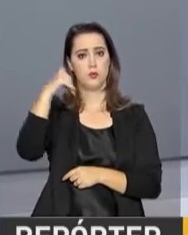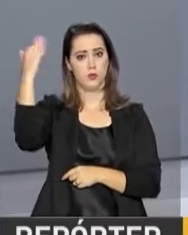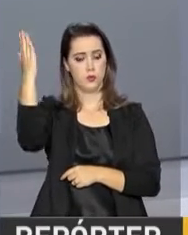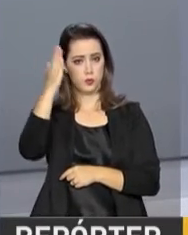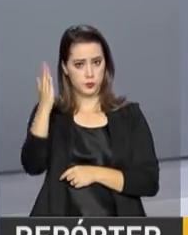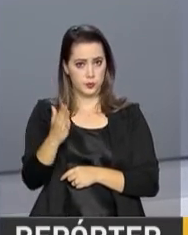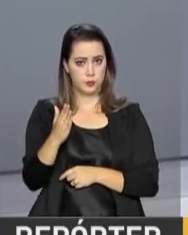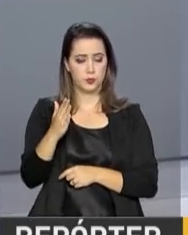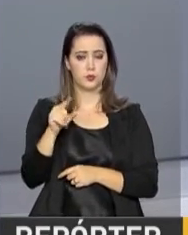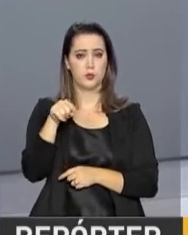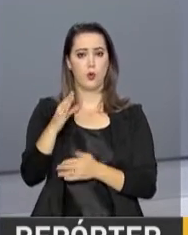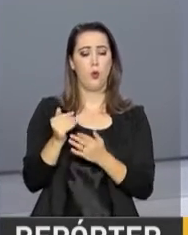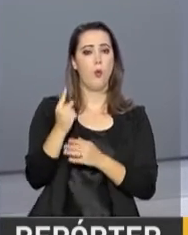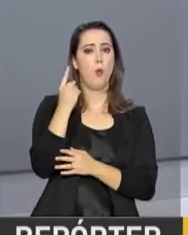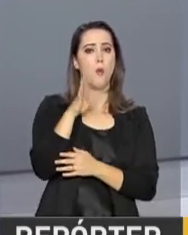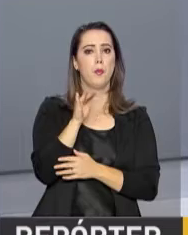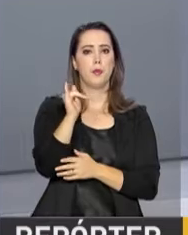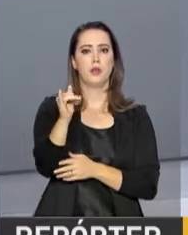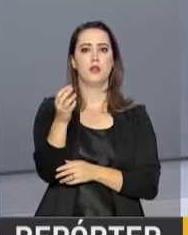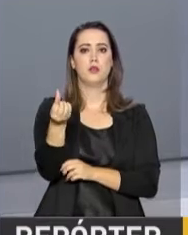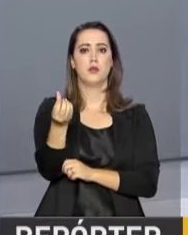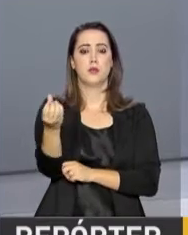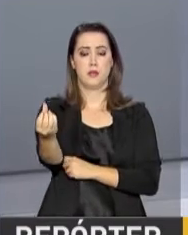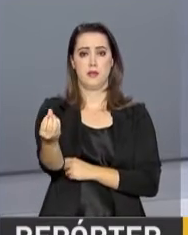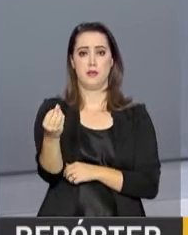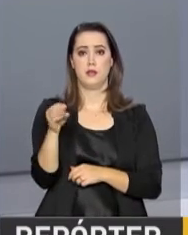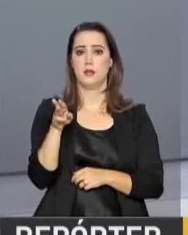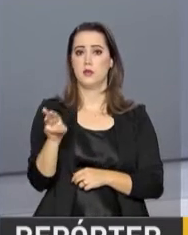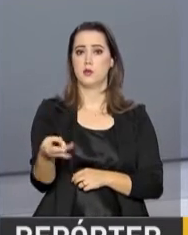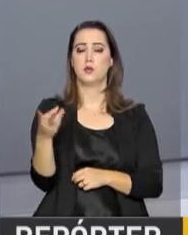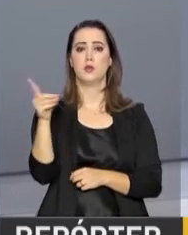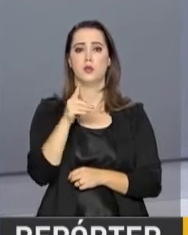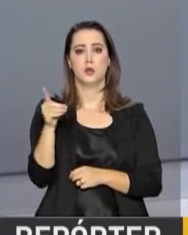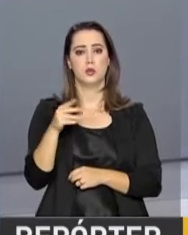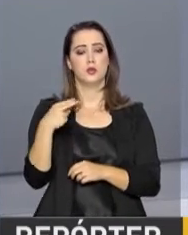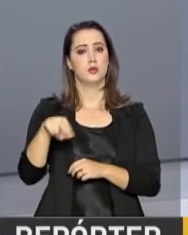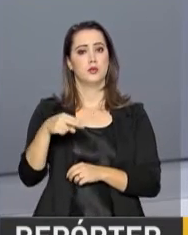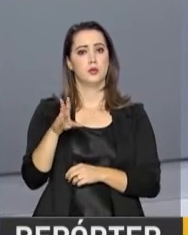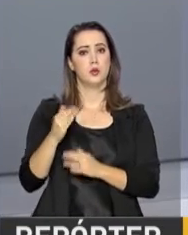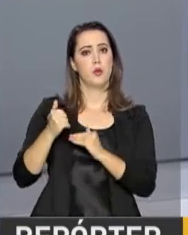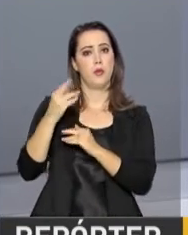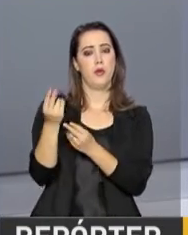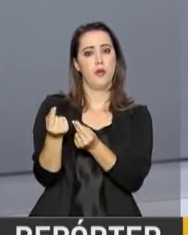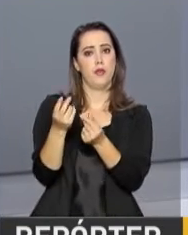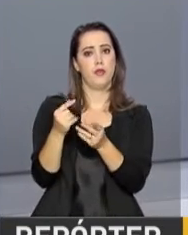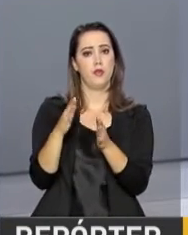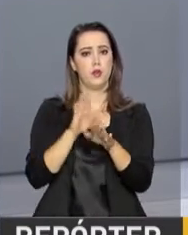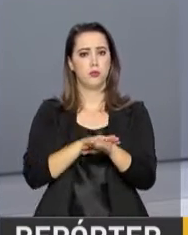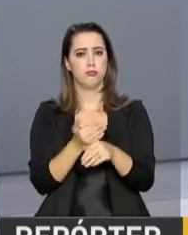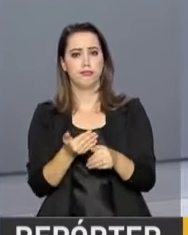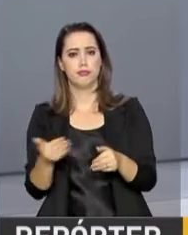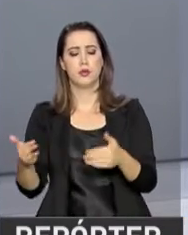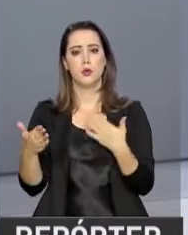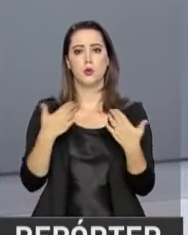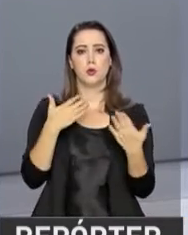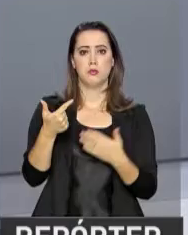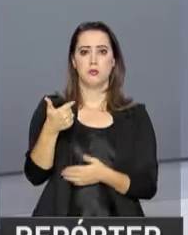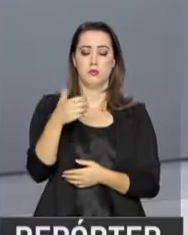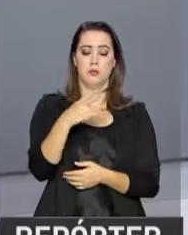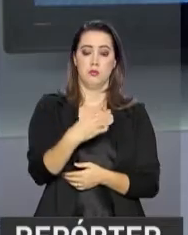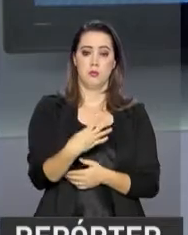chegaram a quase um bilhão e 600 milhões de dólares em novembro é o maior valor para o período desde 2000 e